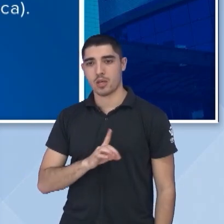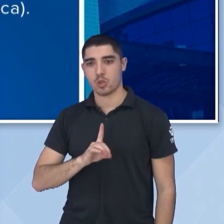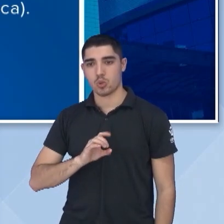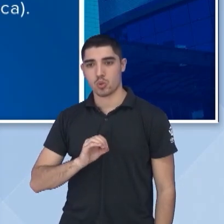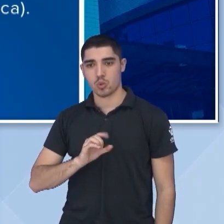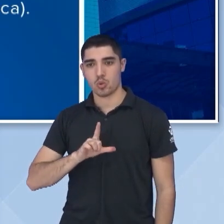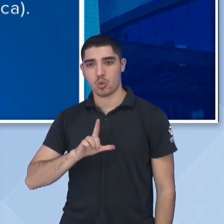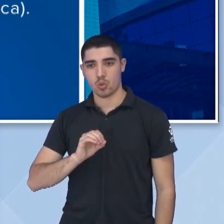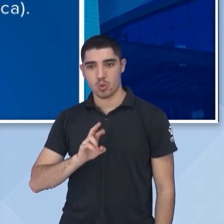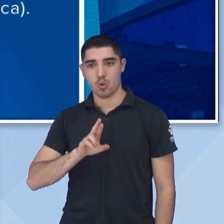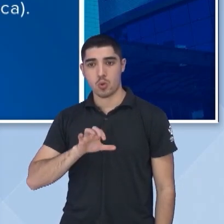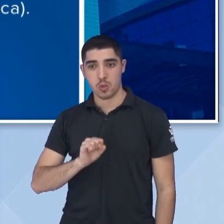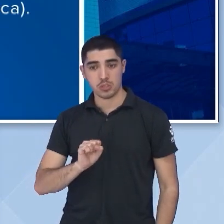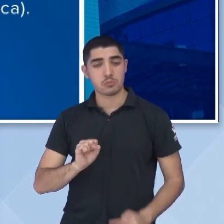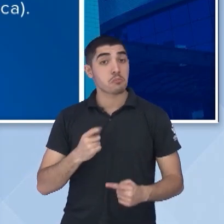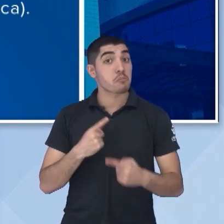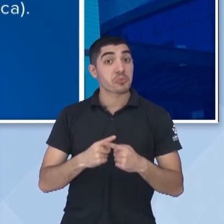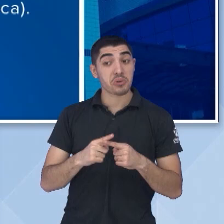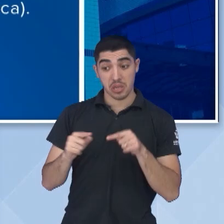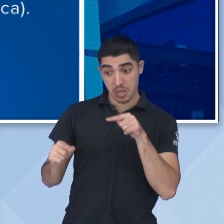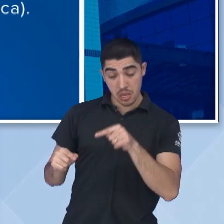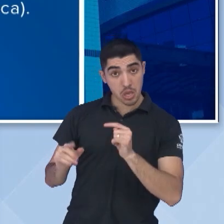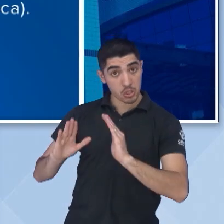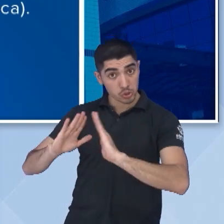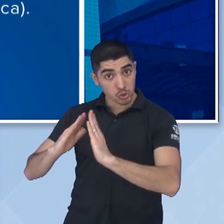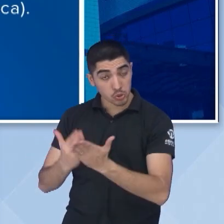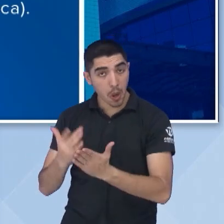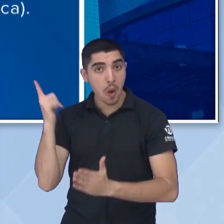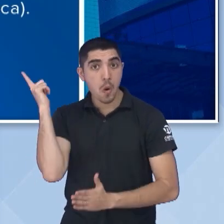pela excelente nota alcançada no